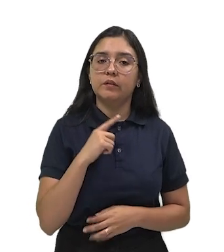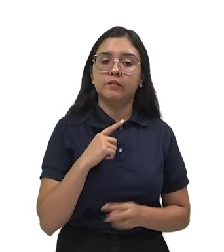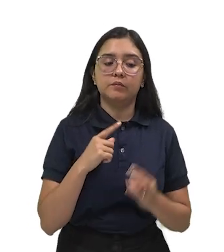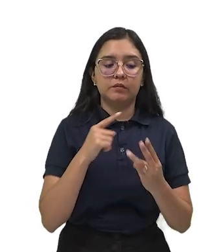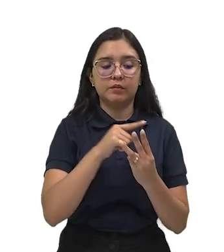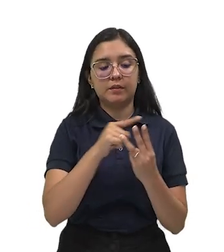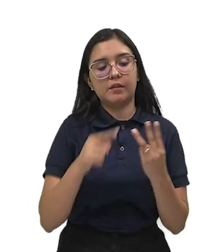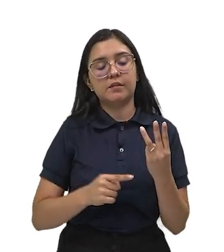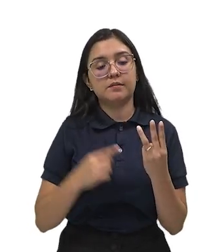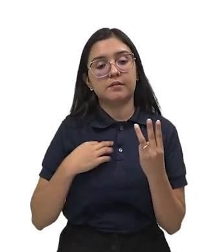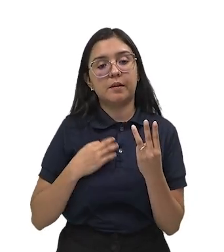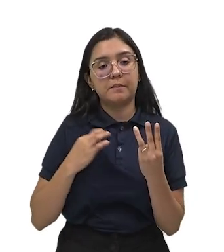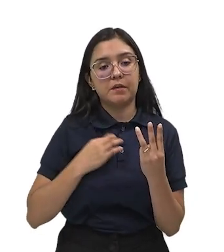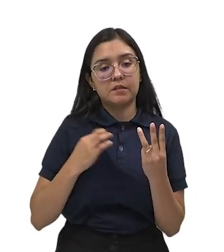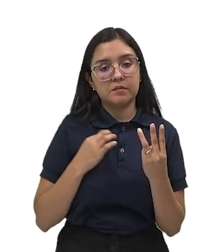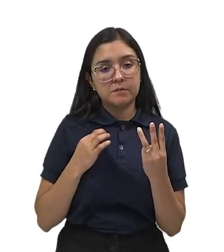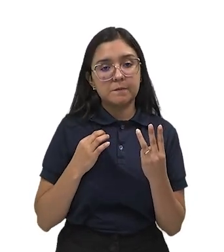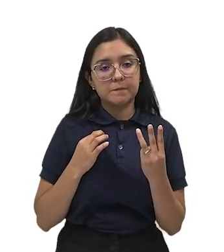camisas, olha,